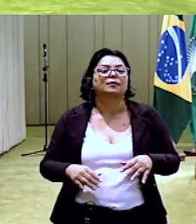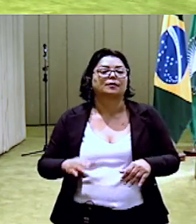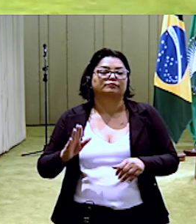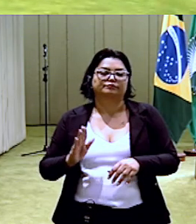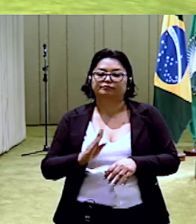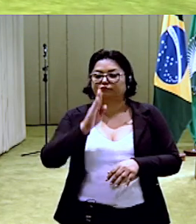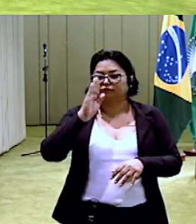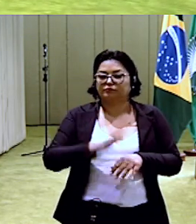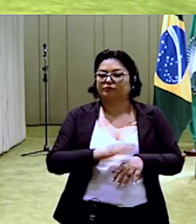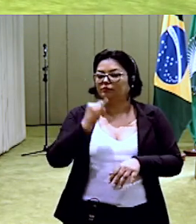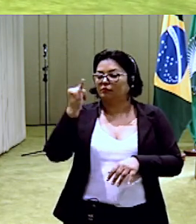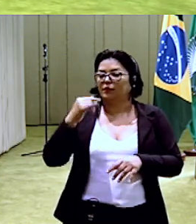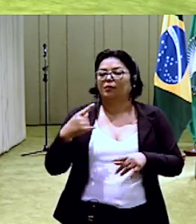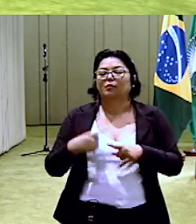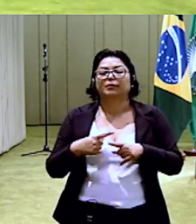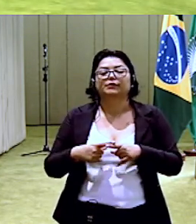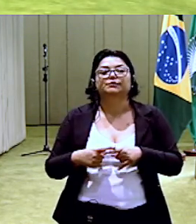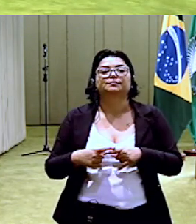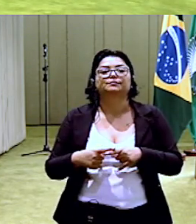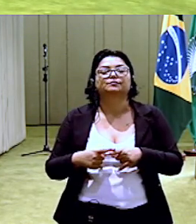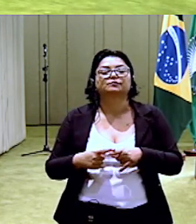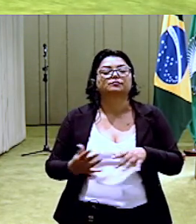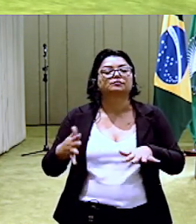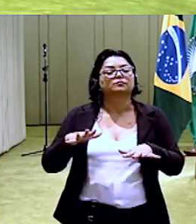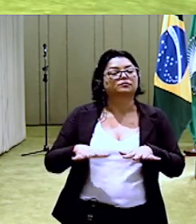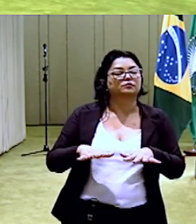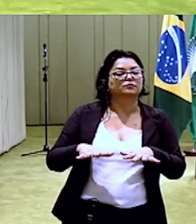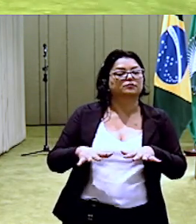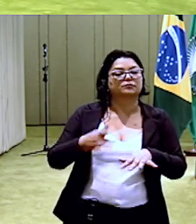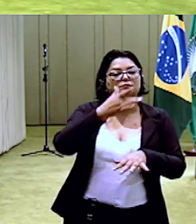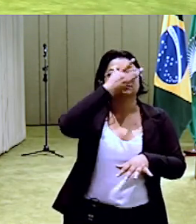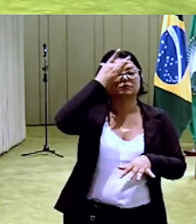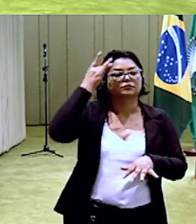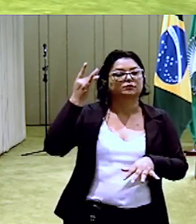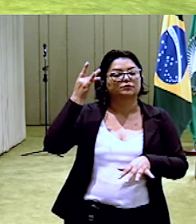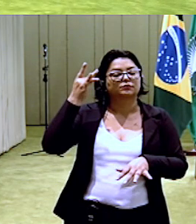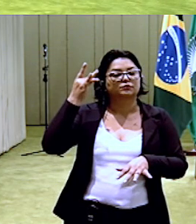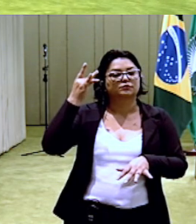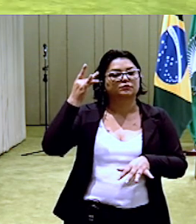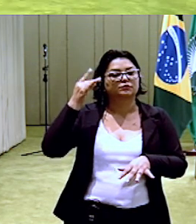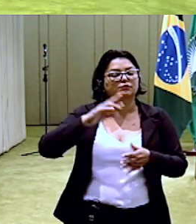mais importante também, porque eu penso que aí é que se as pessoas,